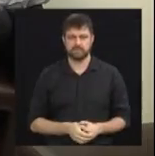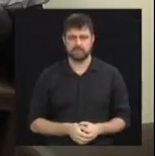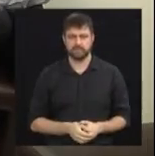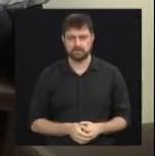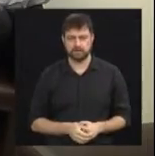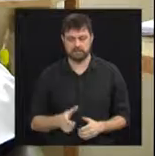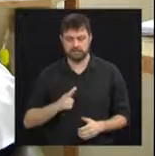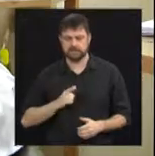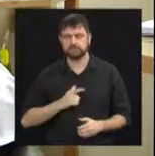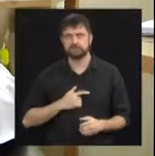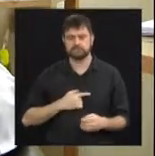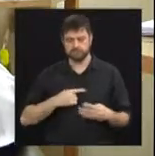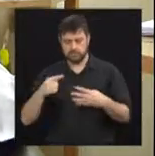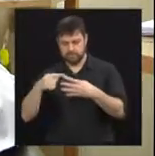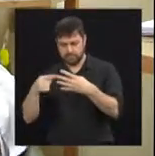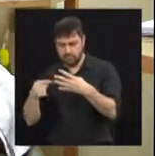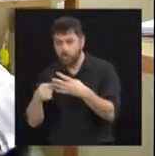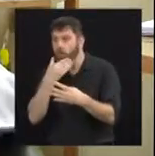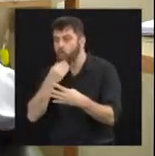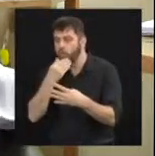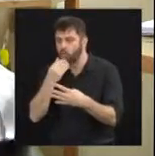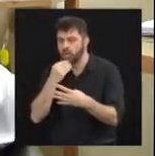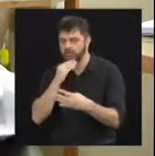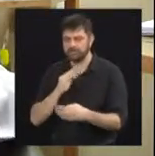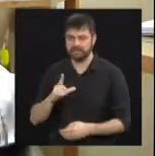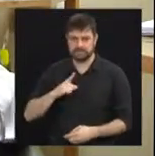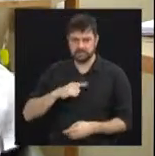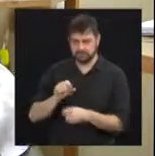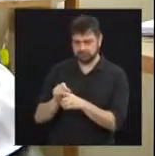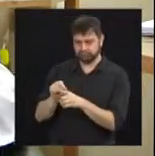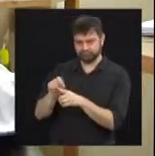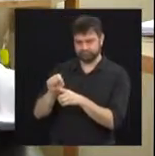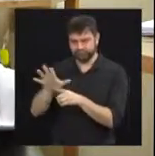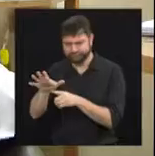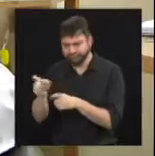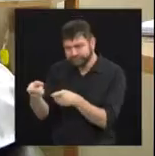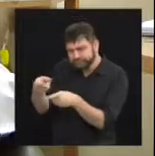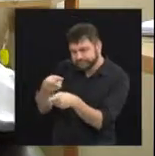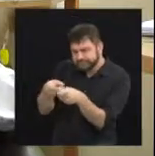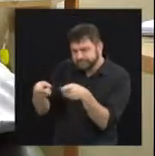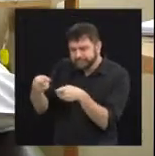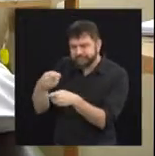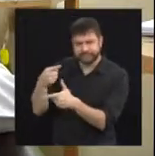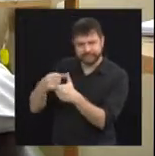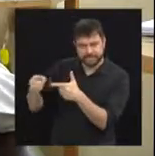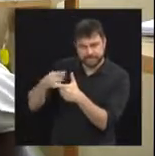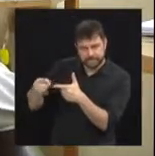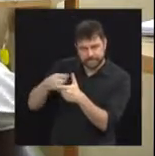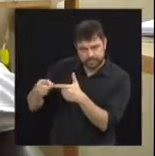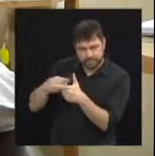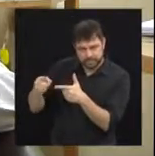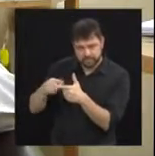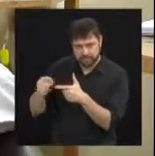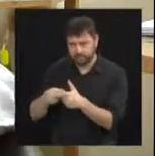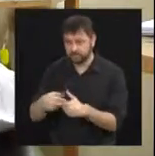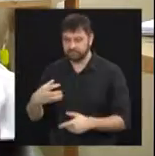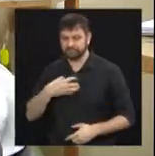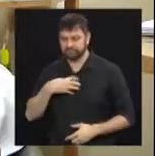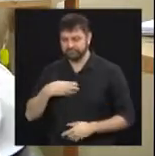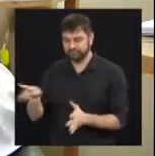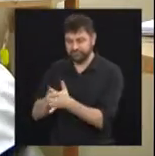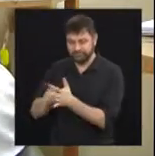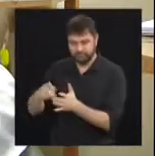dentre os fatores masculinos mais frequentes, nós temos alterações na produção, na morfologia, na motilidade, né, na forma como se movimentam